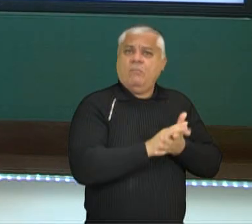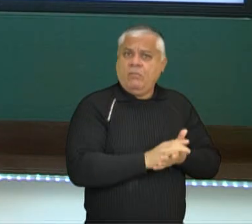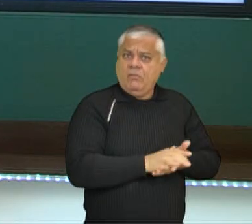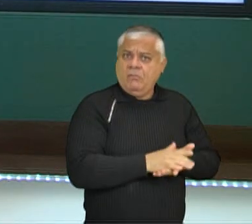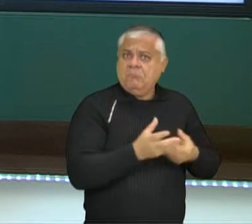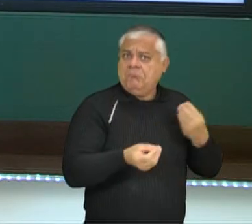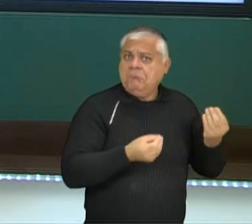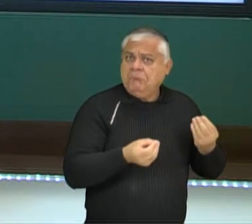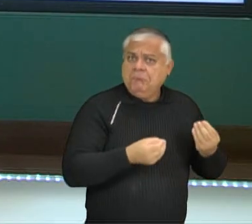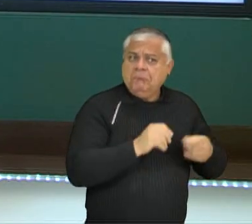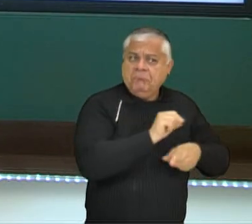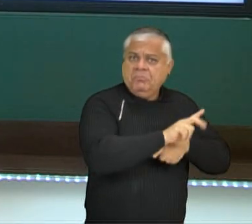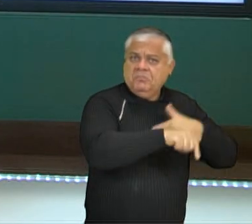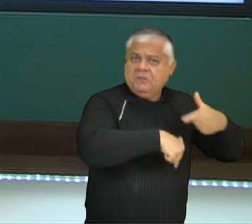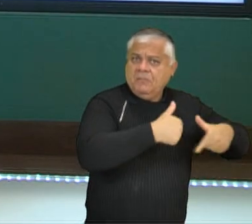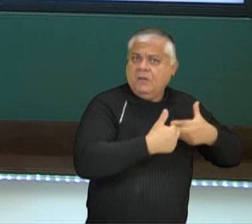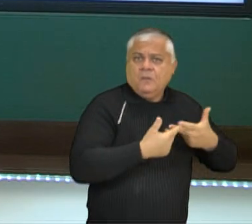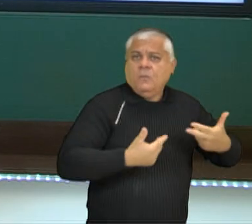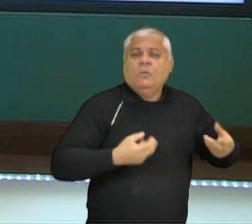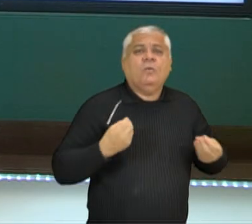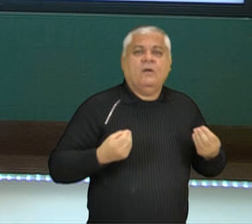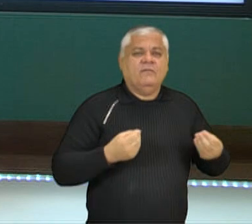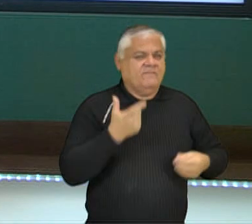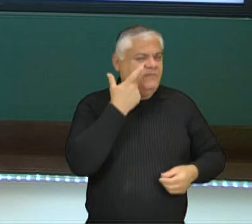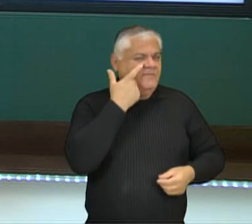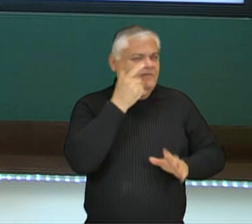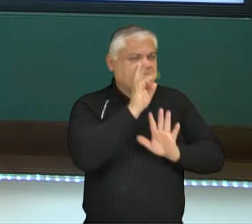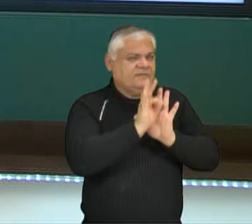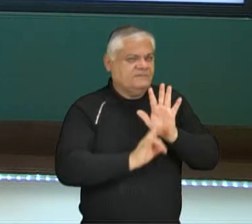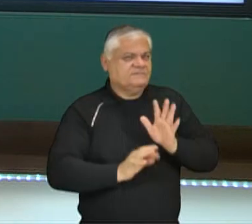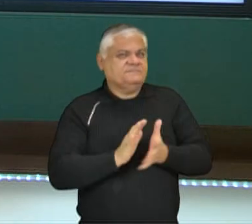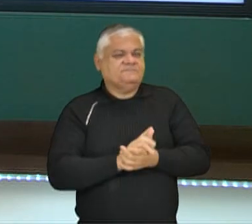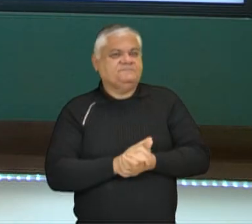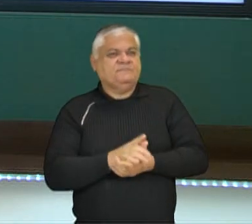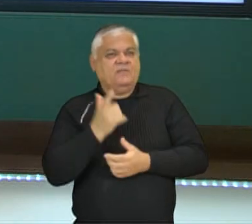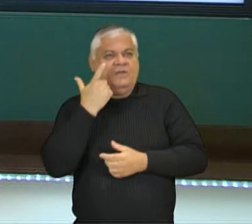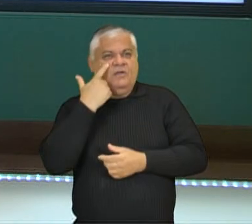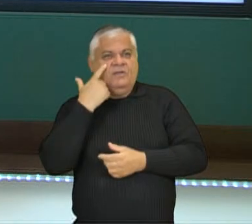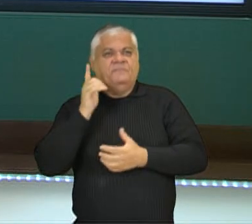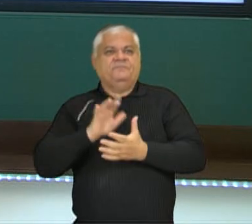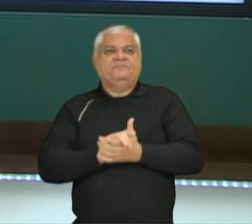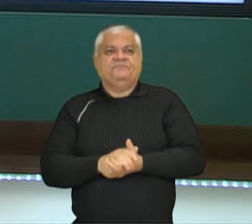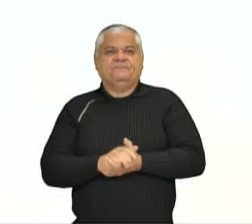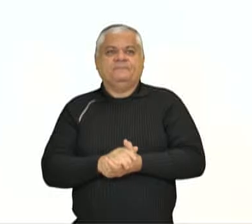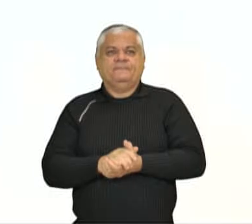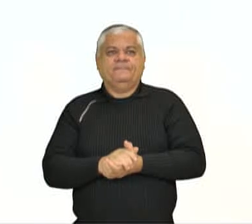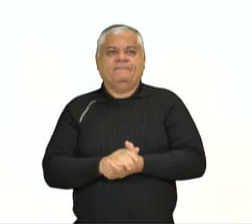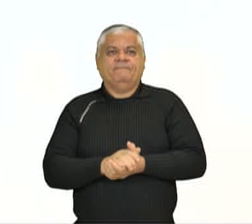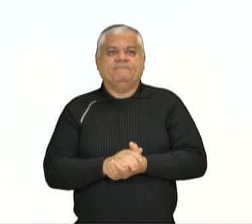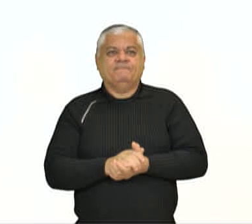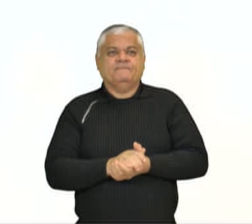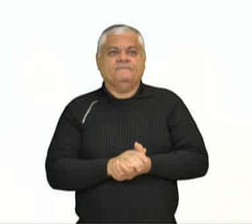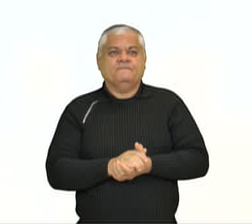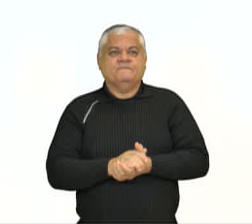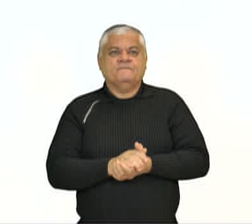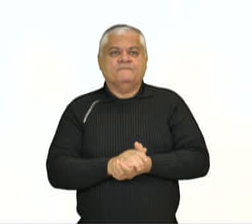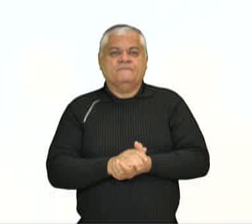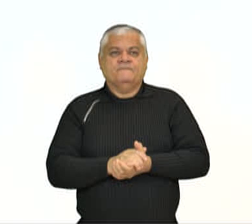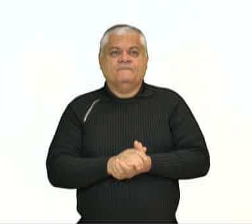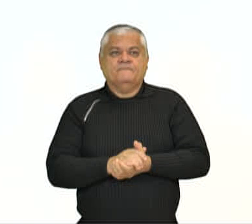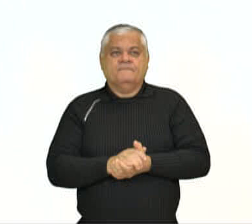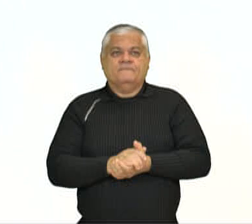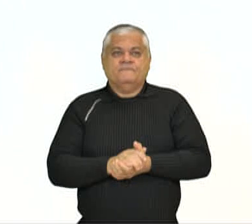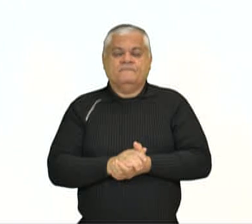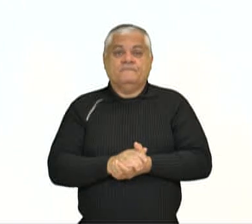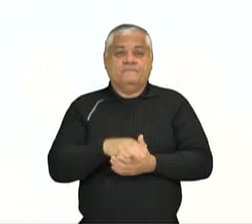são organizados, enfim? Bora ler o nosso texto? Dá uma olhada nele aqui, ó. Prison